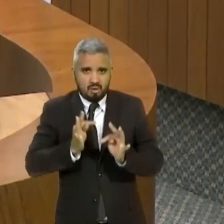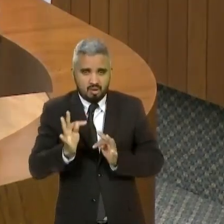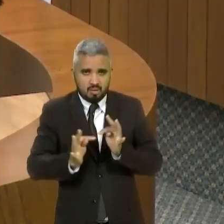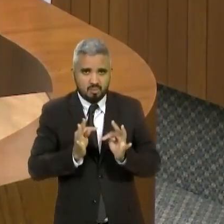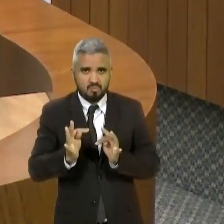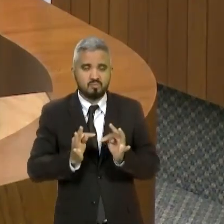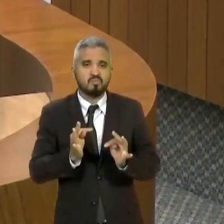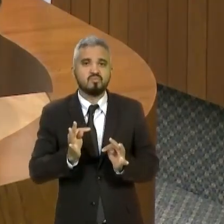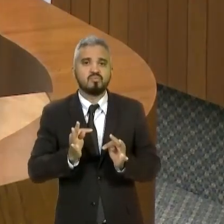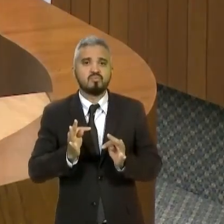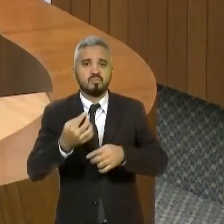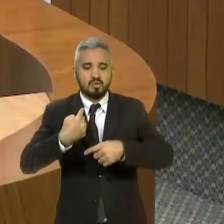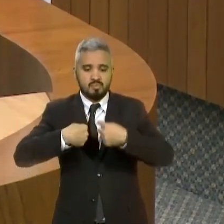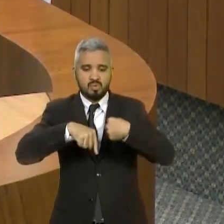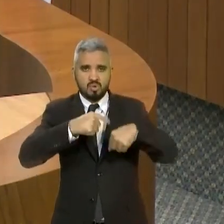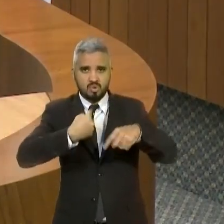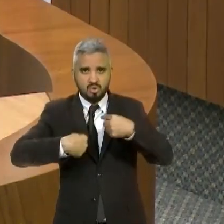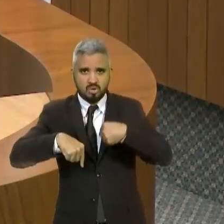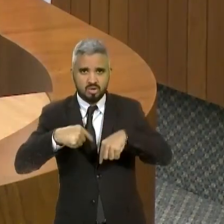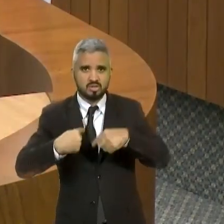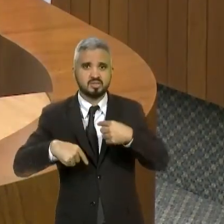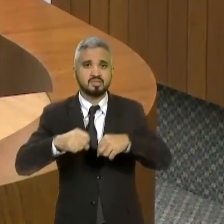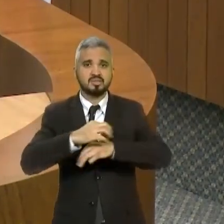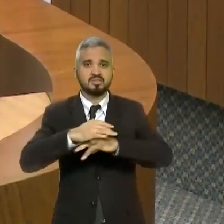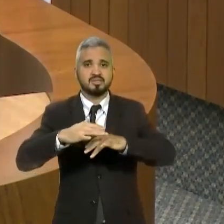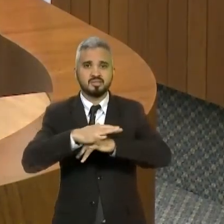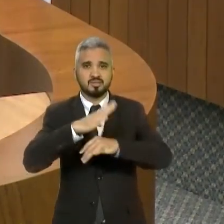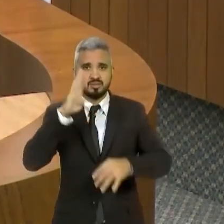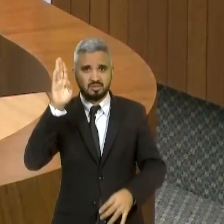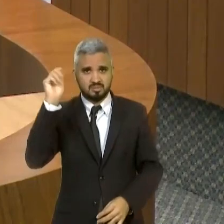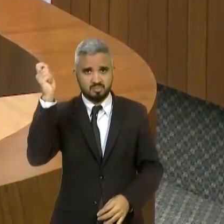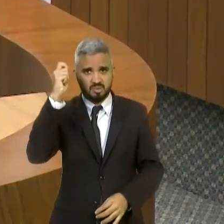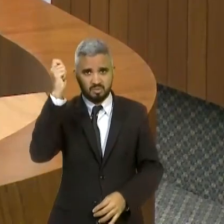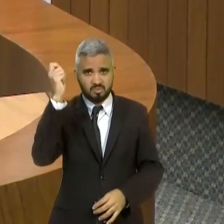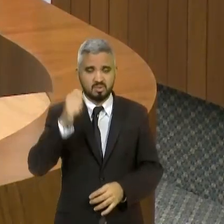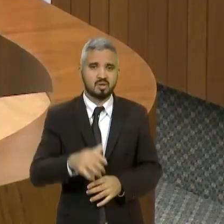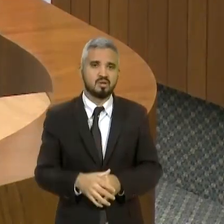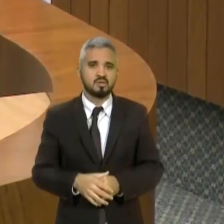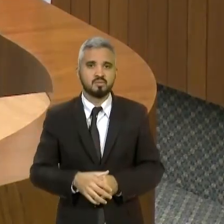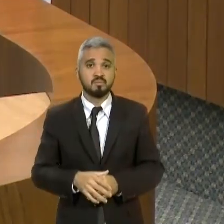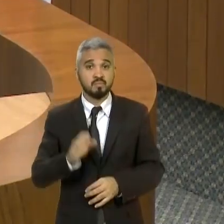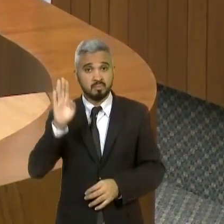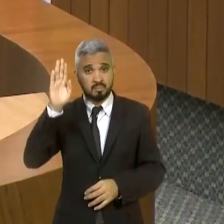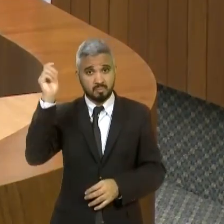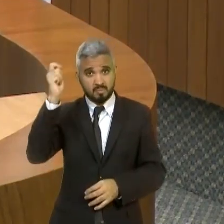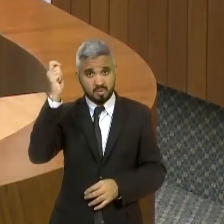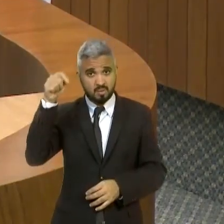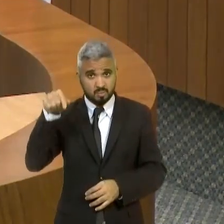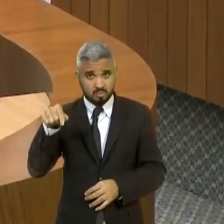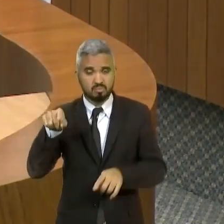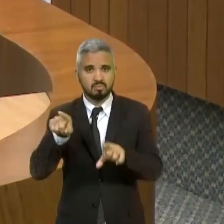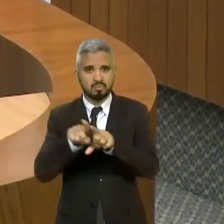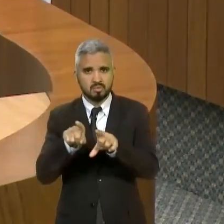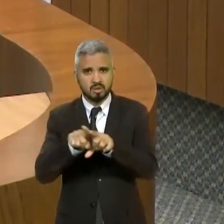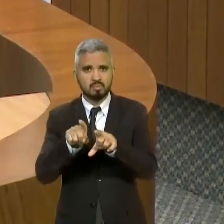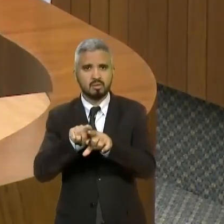Hospital Regional da cidade de Barra do Corda, para atender não só Barra do Corda, mas para atender toda a